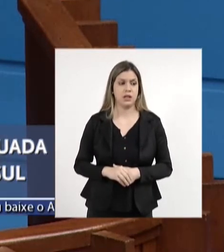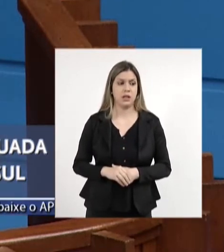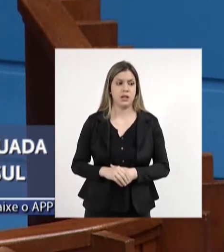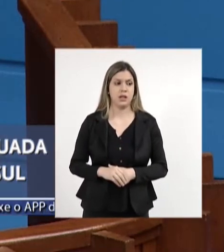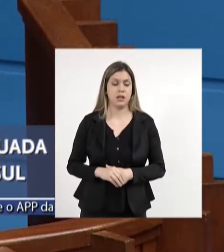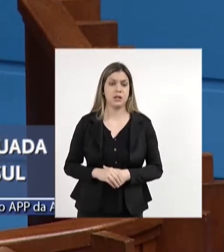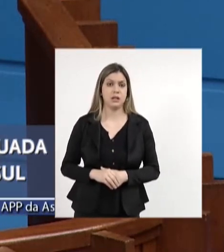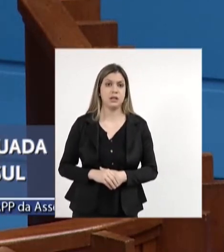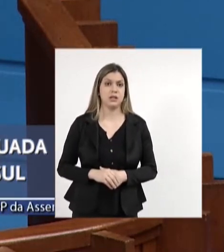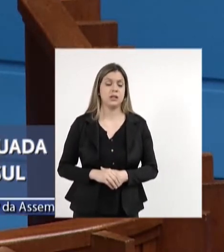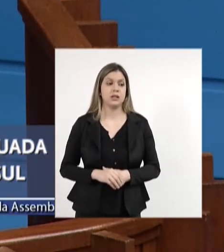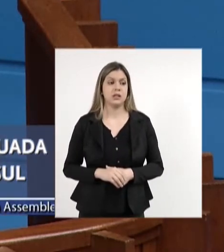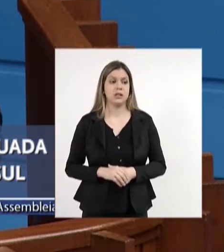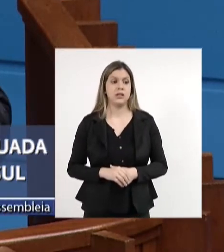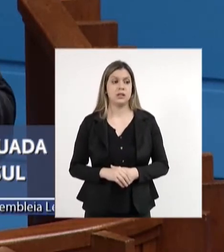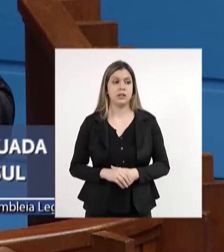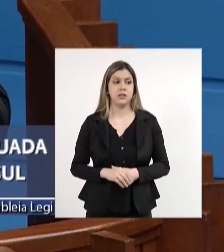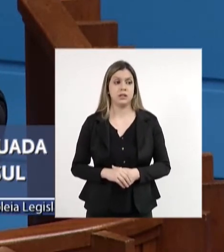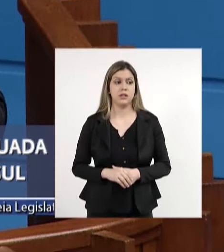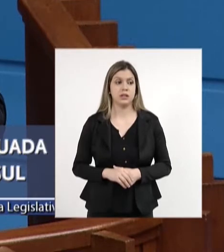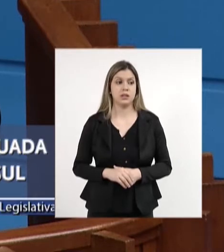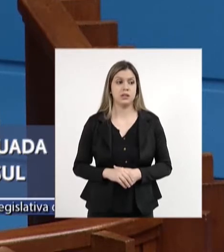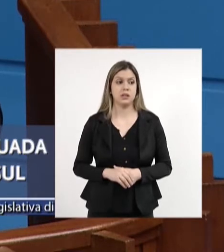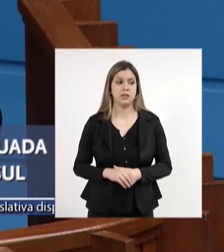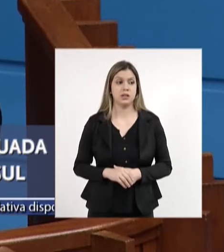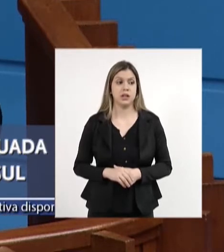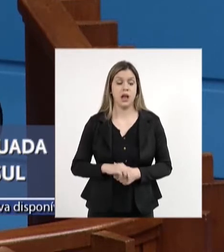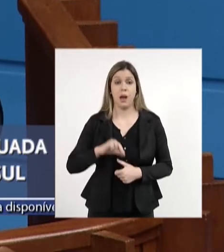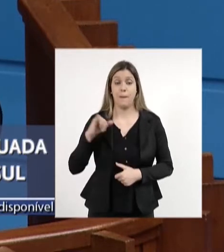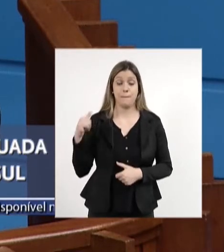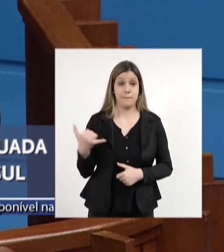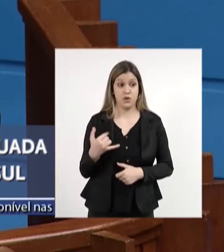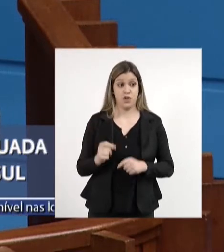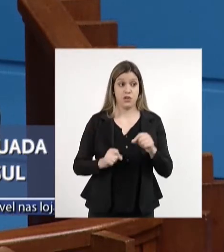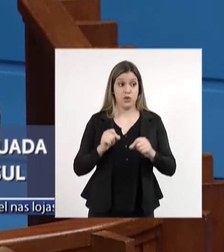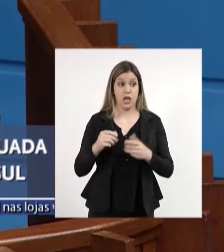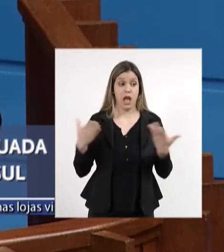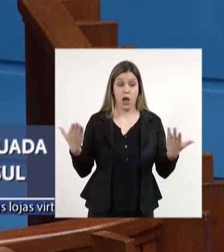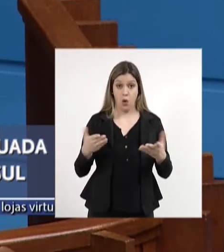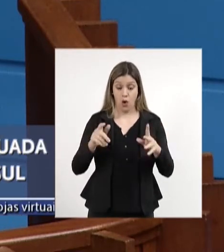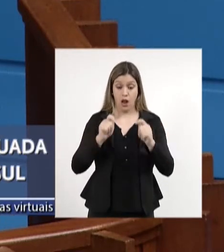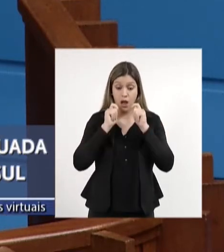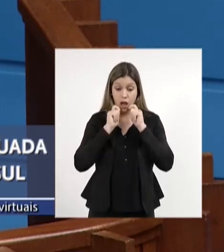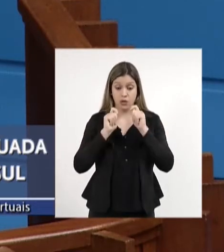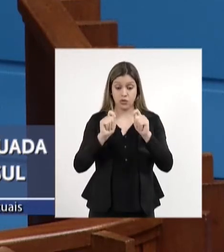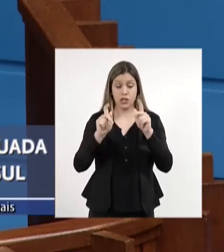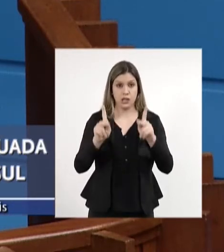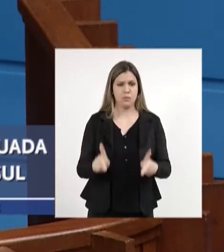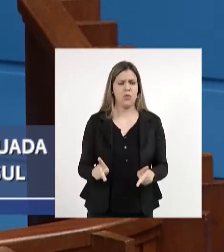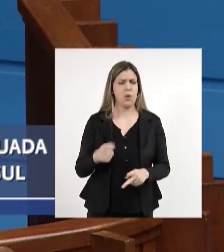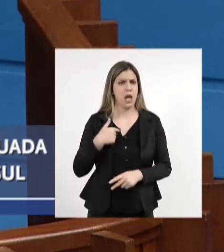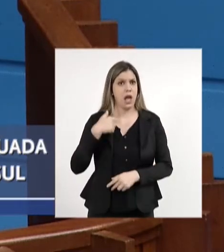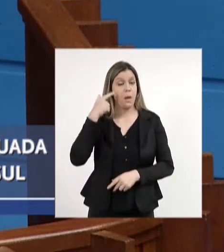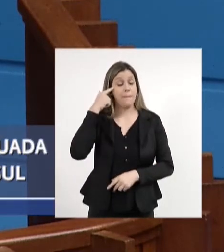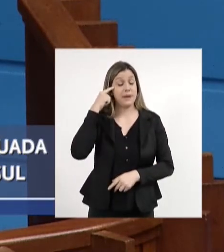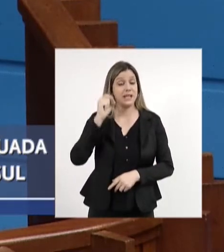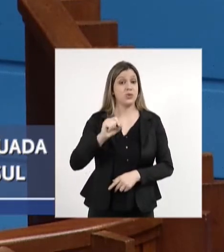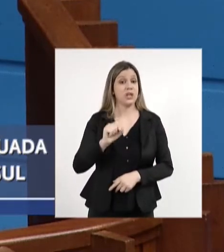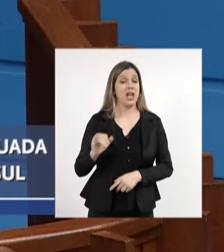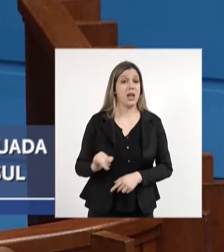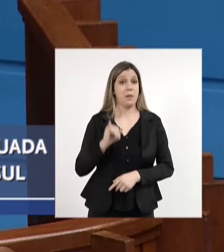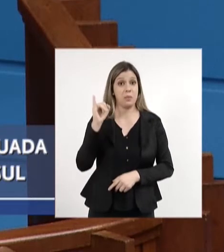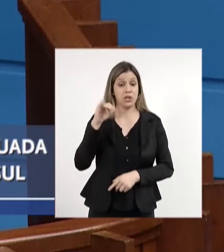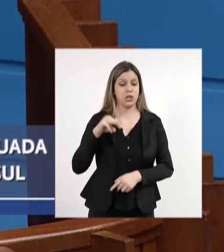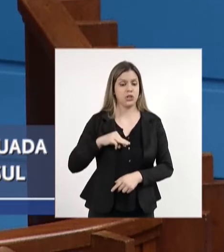situação. E, aproveitando que nós estamos numa audiência pública, eu acho que é relevante o